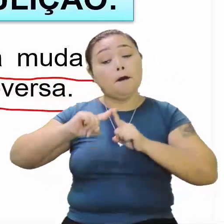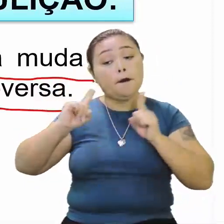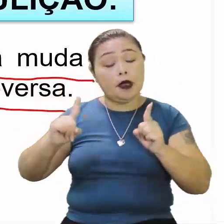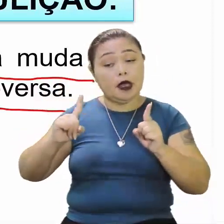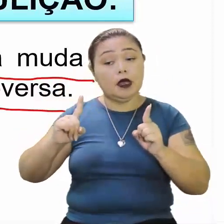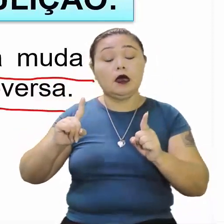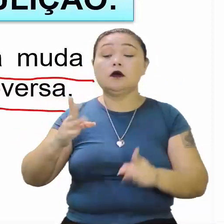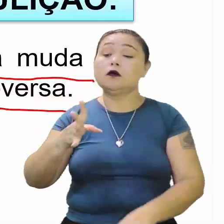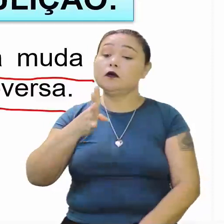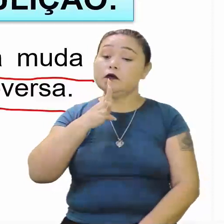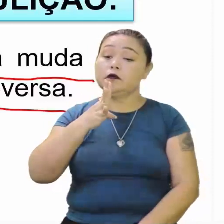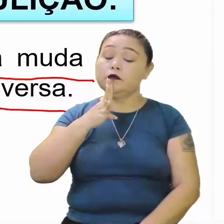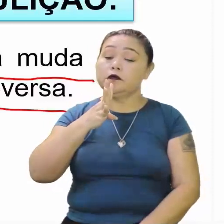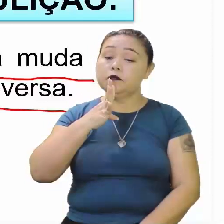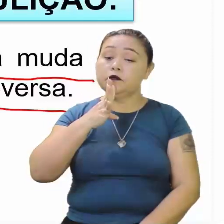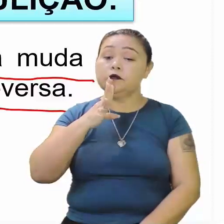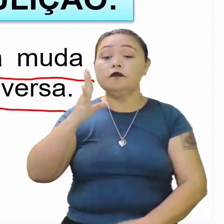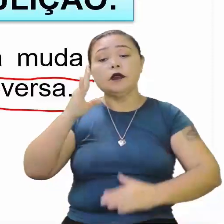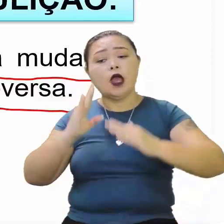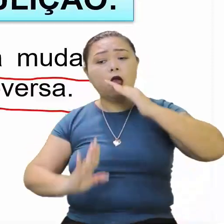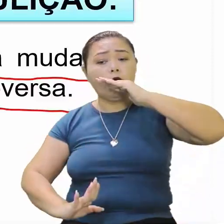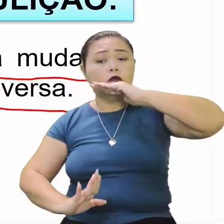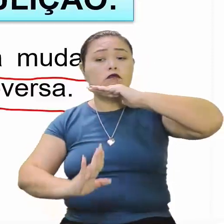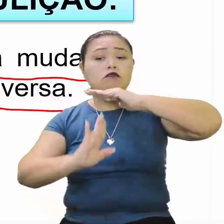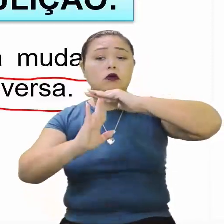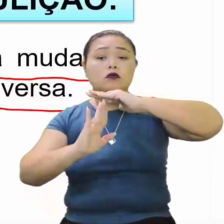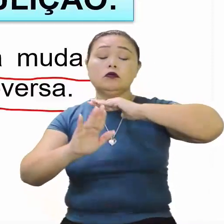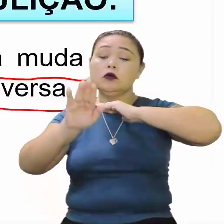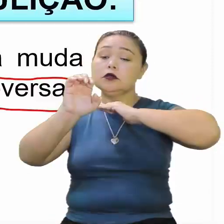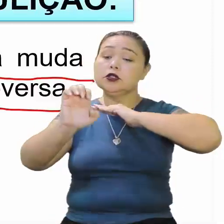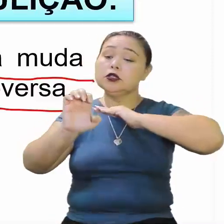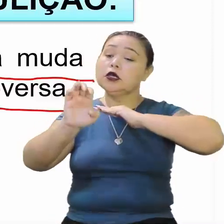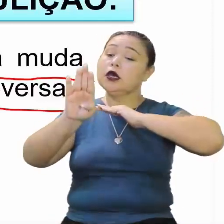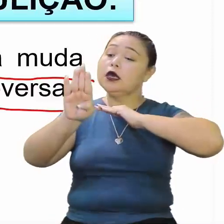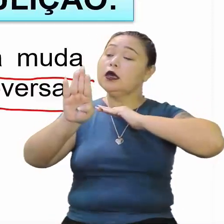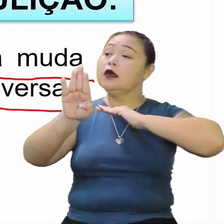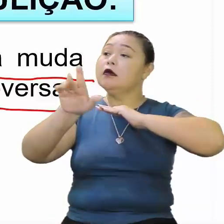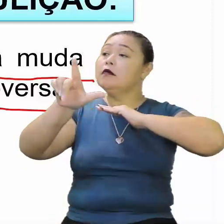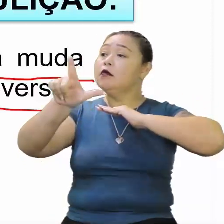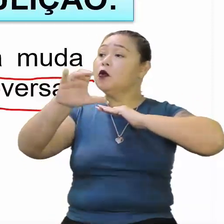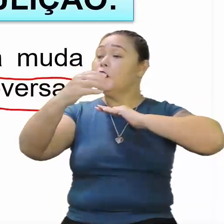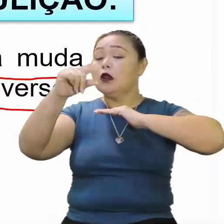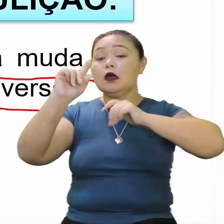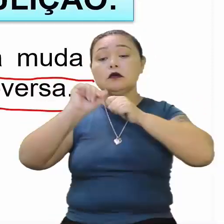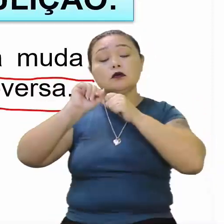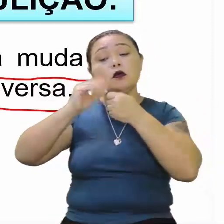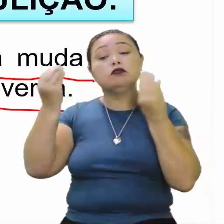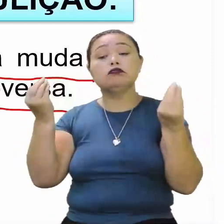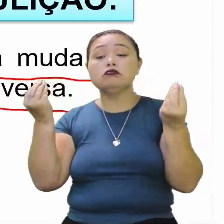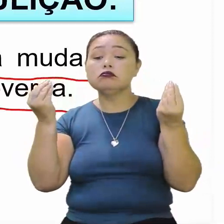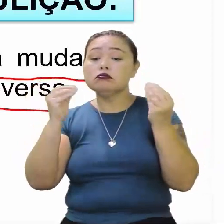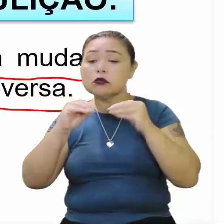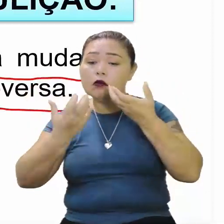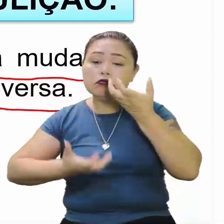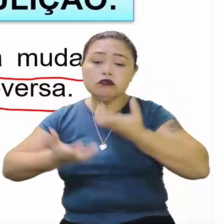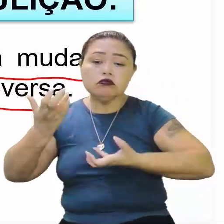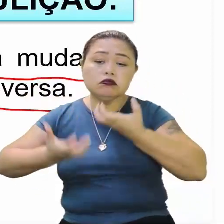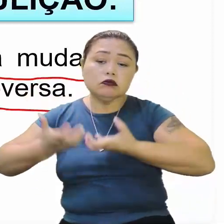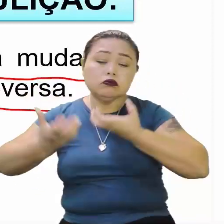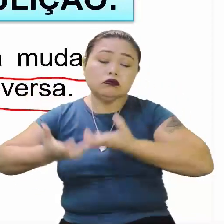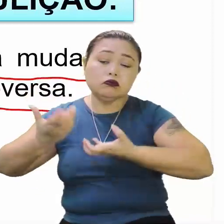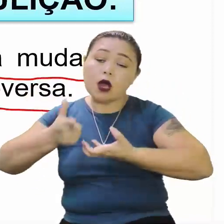nós conhecemos como ponto de ebulição ou temperatura de ebulição quando você coloca a água na